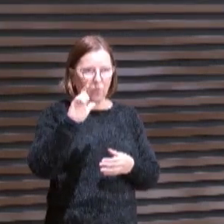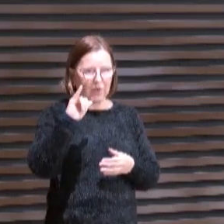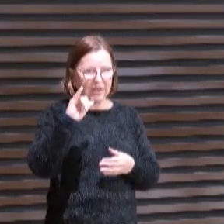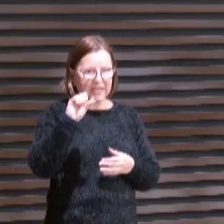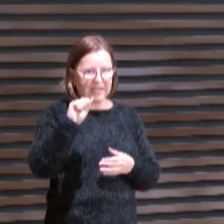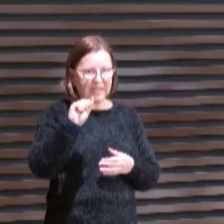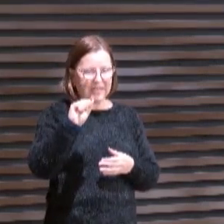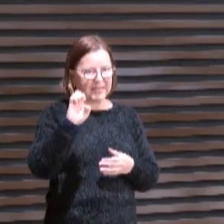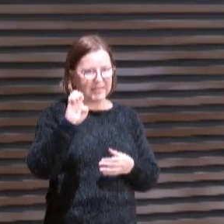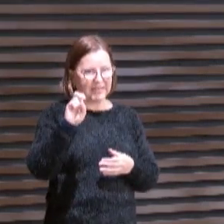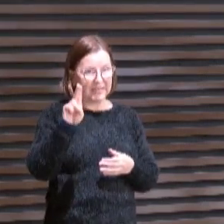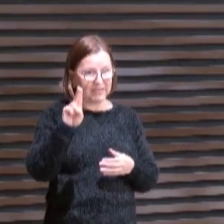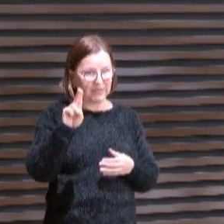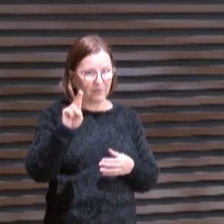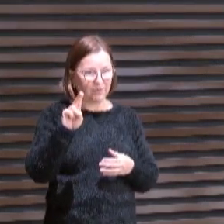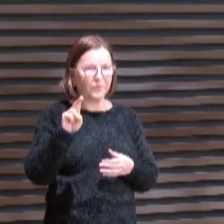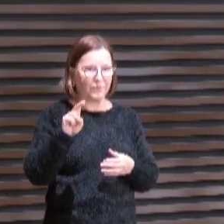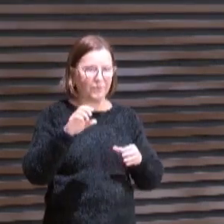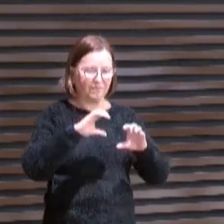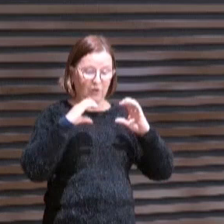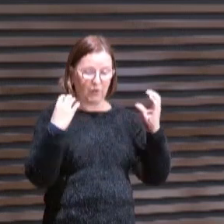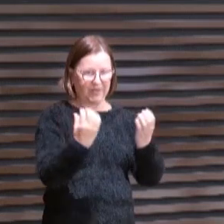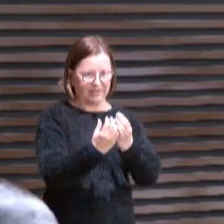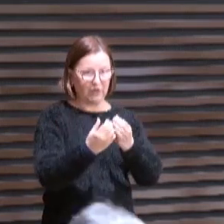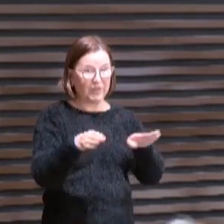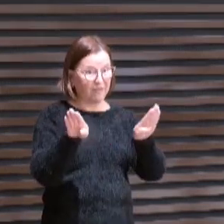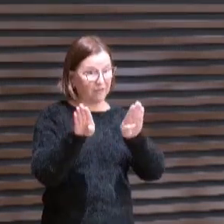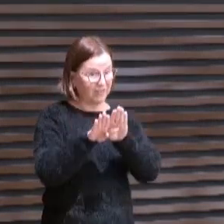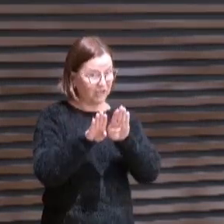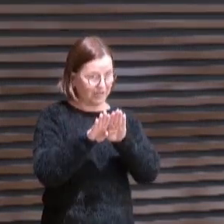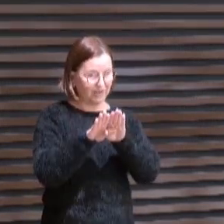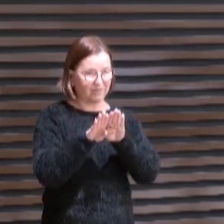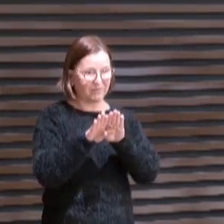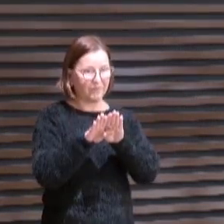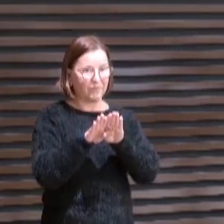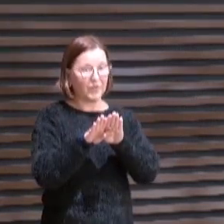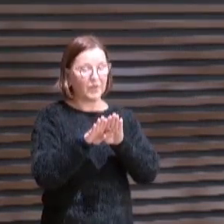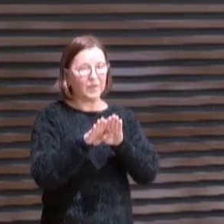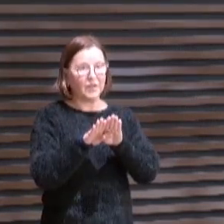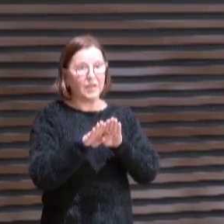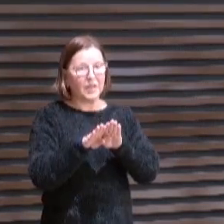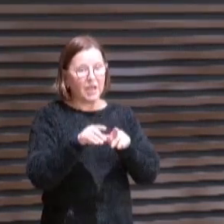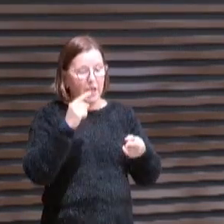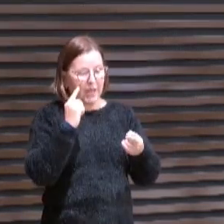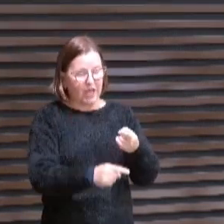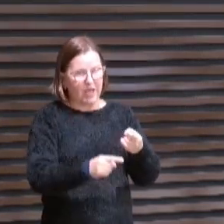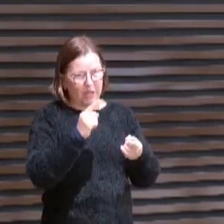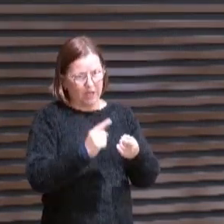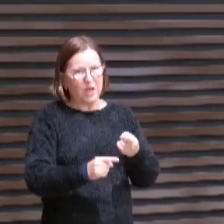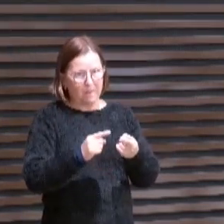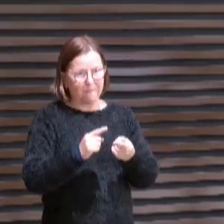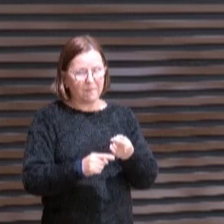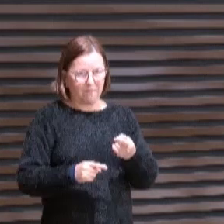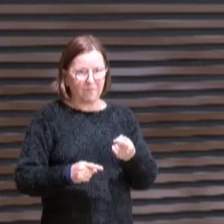o Edito de Milão em 313, ele proibiu aquelas cenas